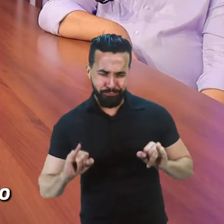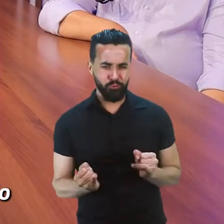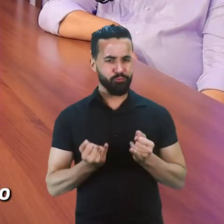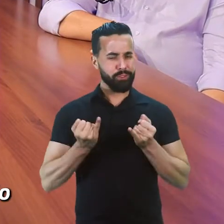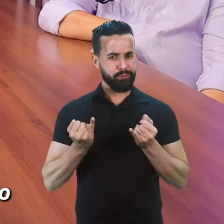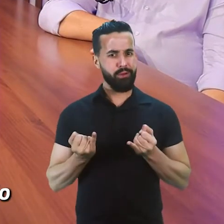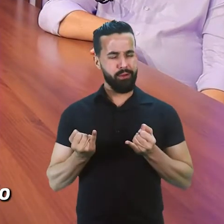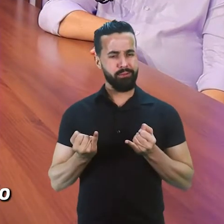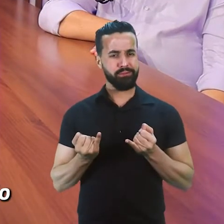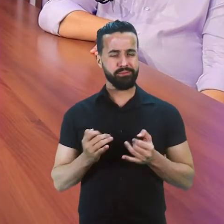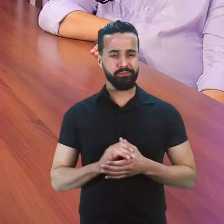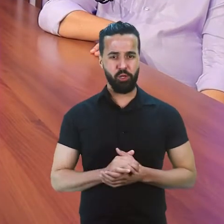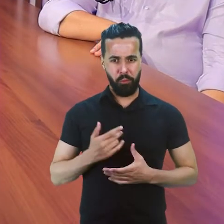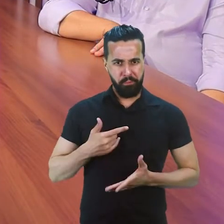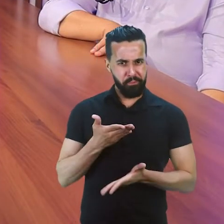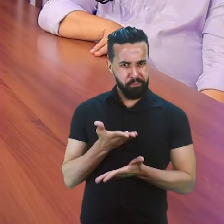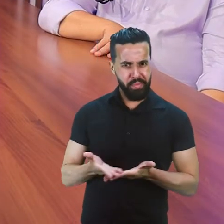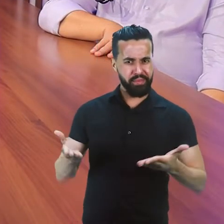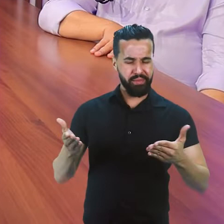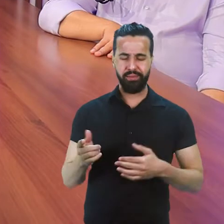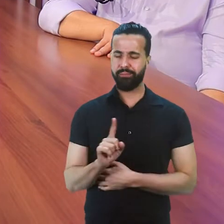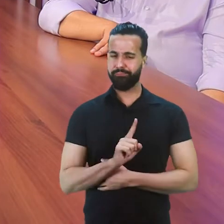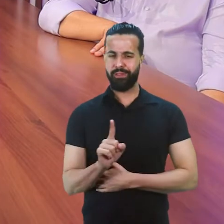não costumo perder cavalo arriado não, viu, Antônio?